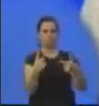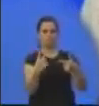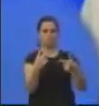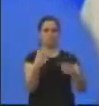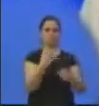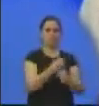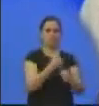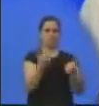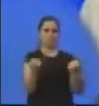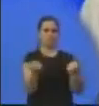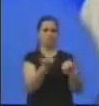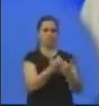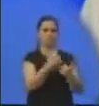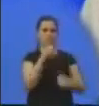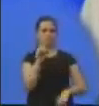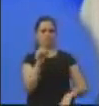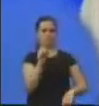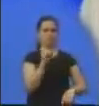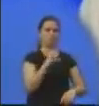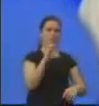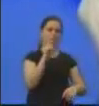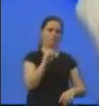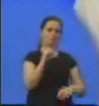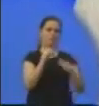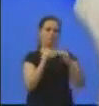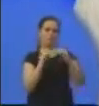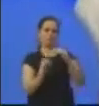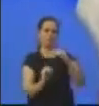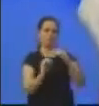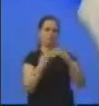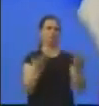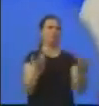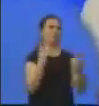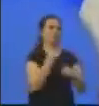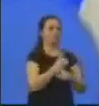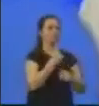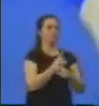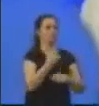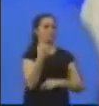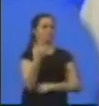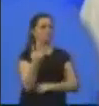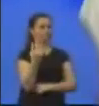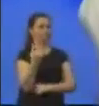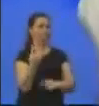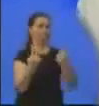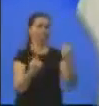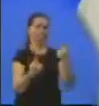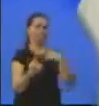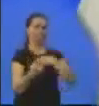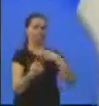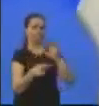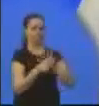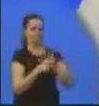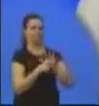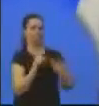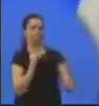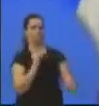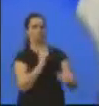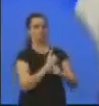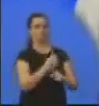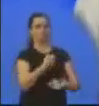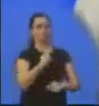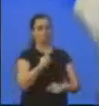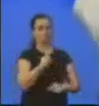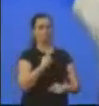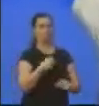substituir o zero, eu fico com uma indeterminação 0 sobre 0. Então, como é que descobriu aquele 1? Uma das maneiras de descobrir aquele valor é